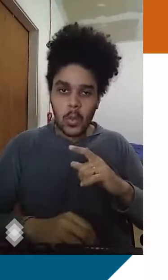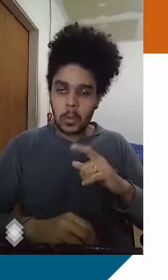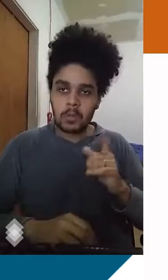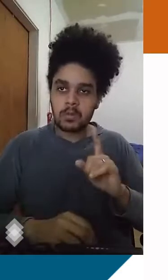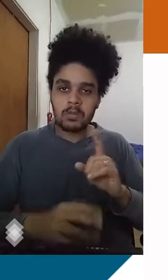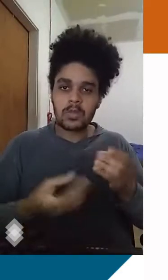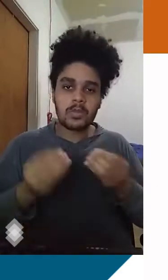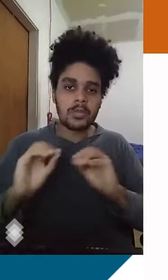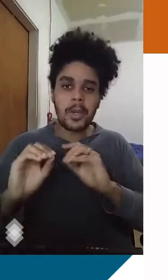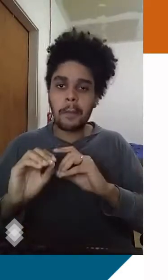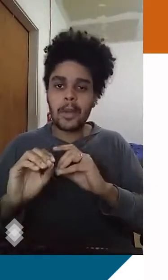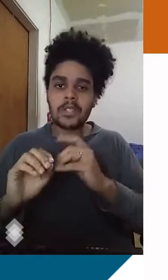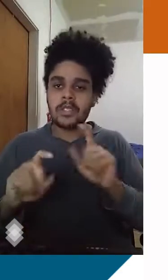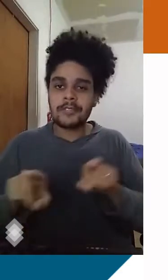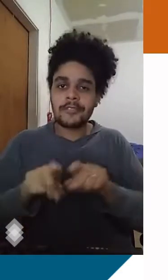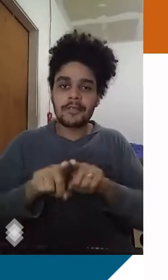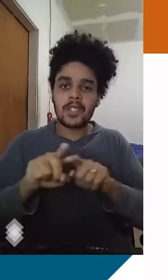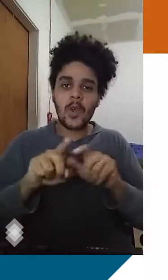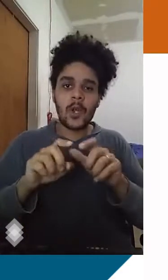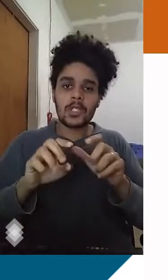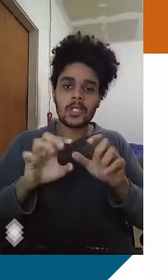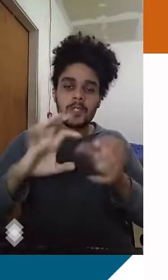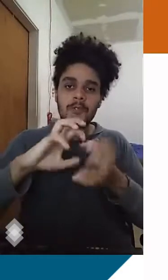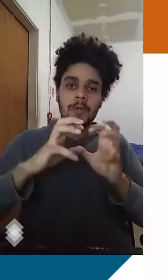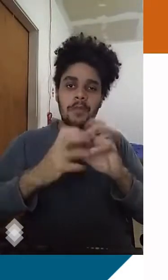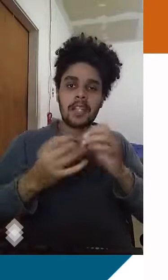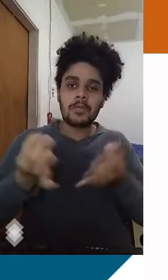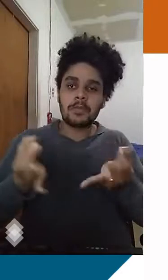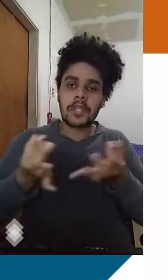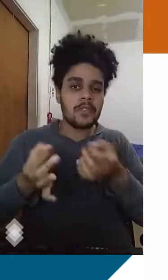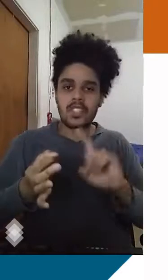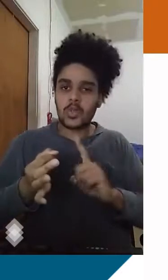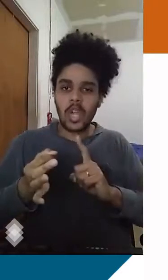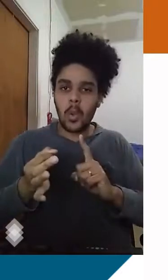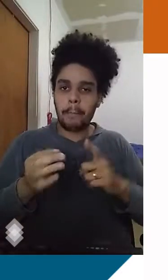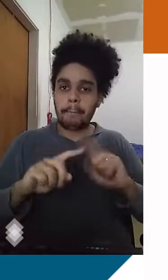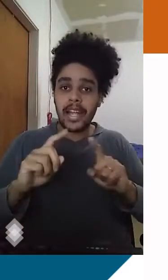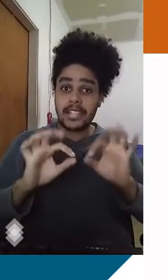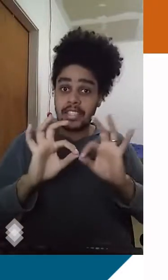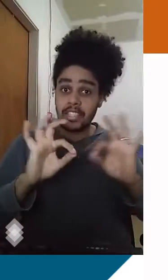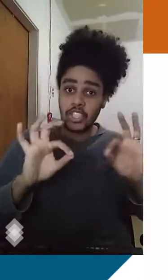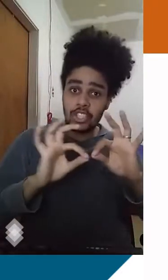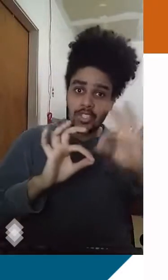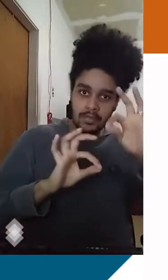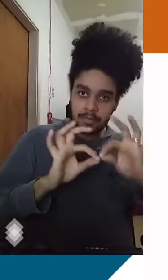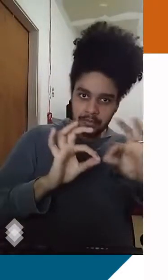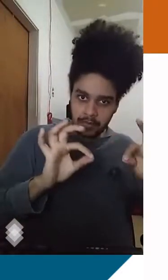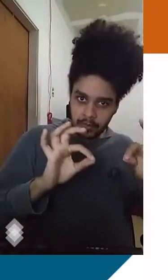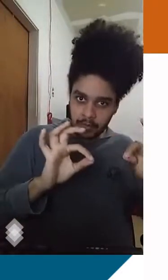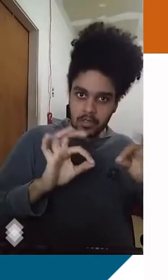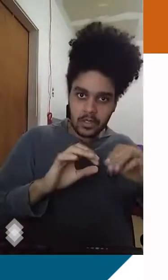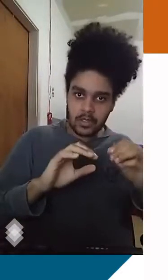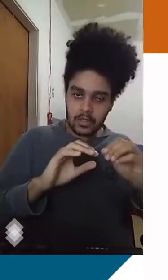por exemplo, em entregar um mapa com os formatos totalmente perfeitos, né? Mas pelo menos as